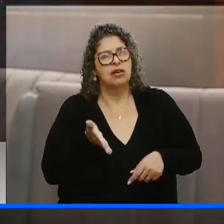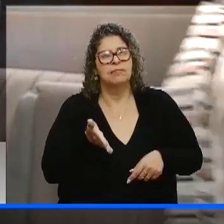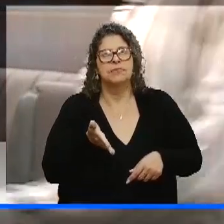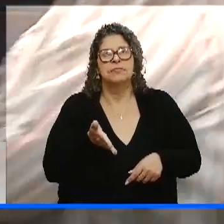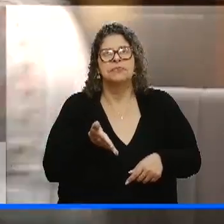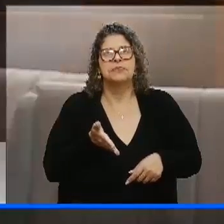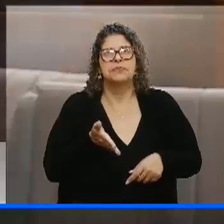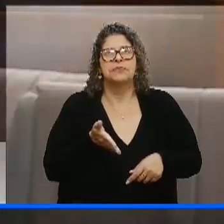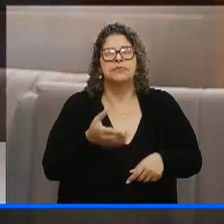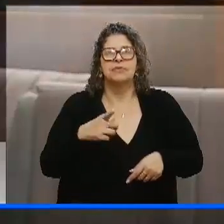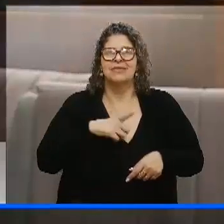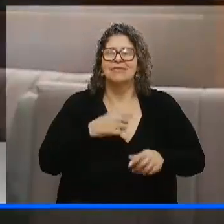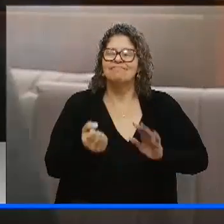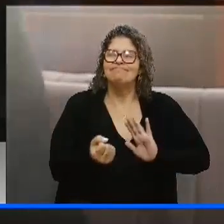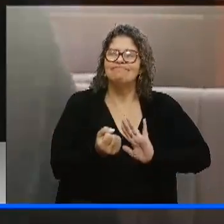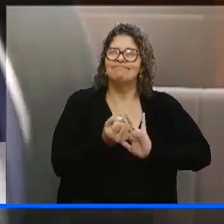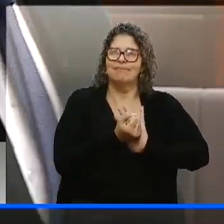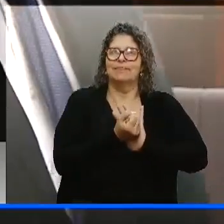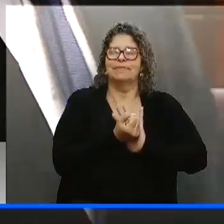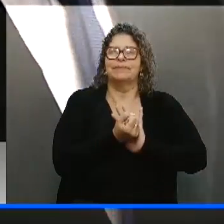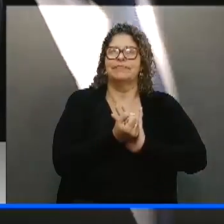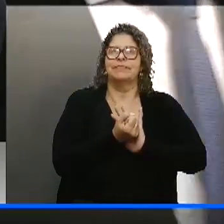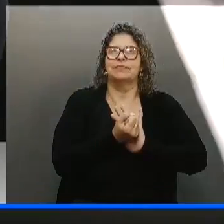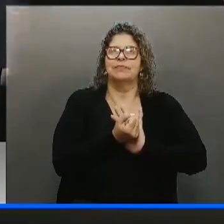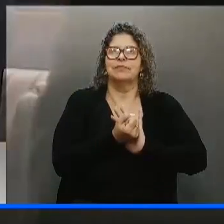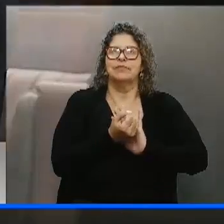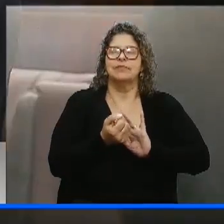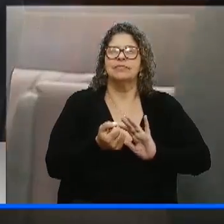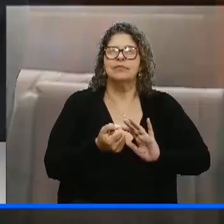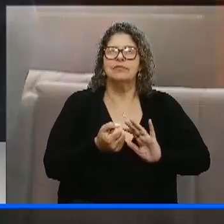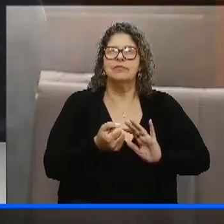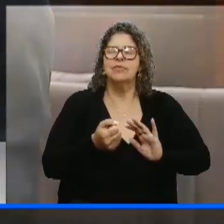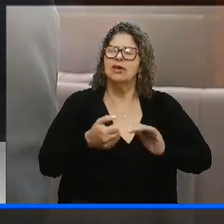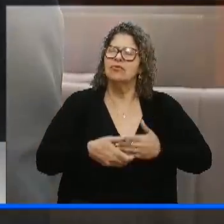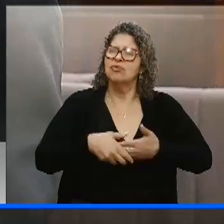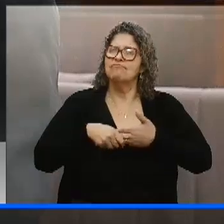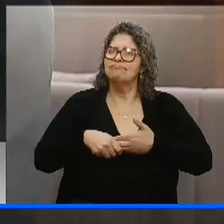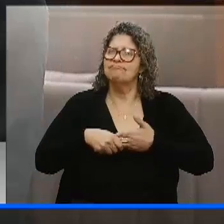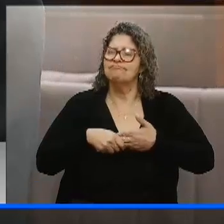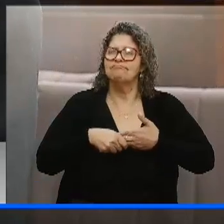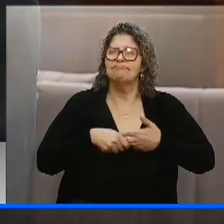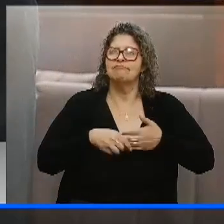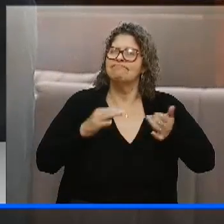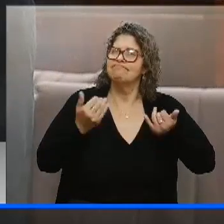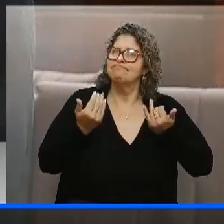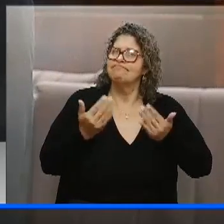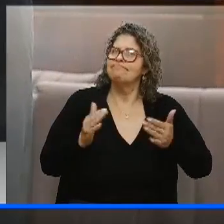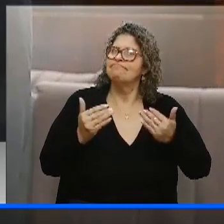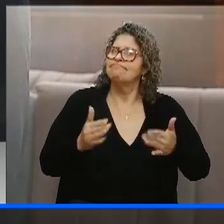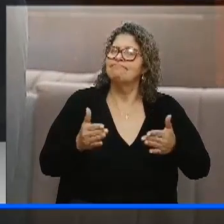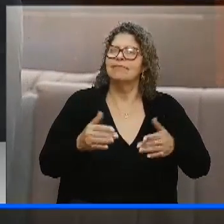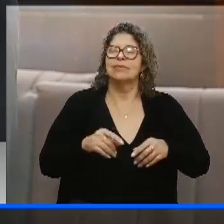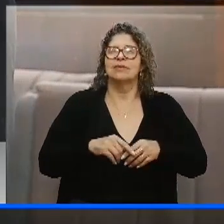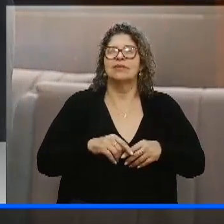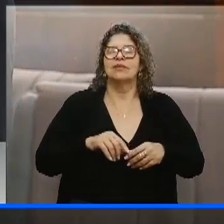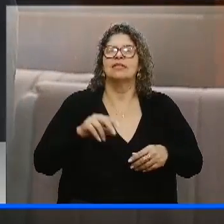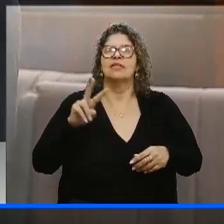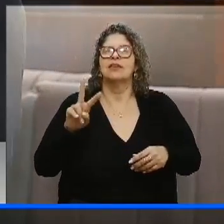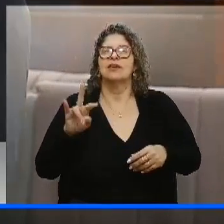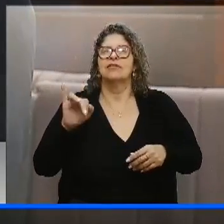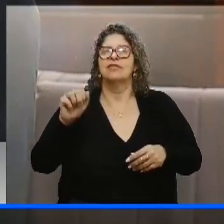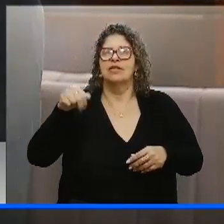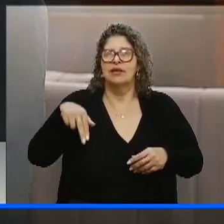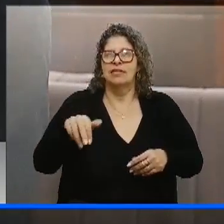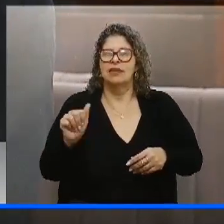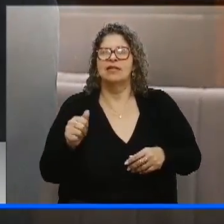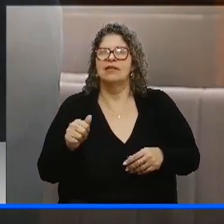tem uma marca e eu já o saudando dando os parabéns ao deputado a viana ele